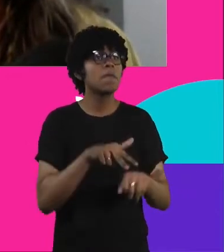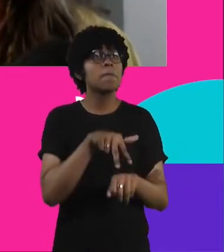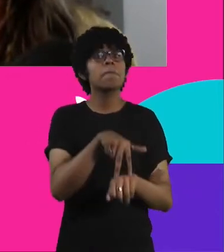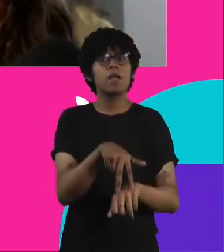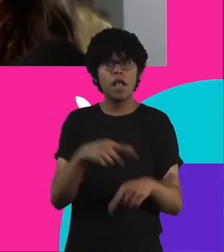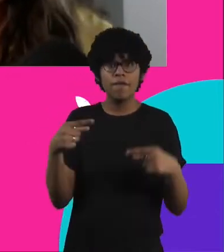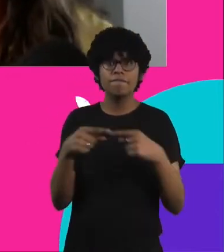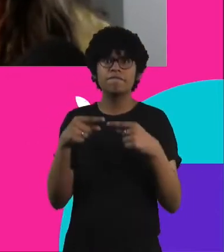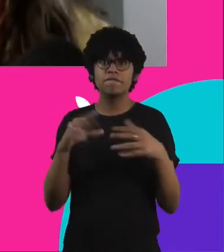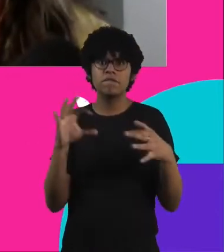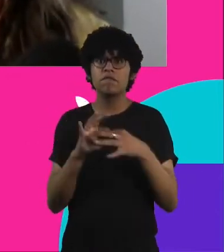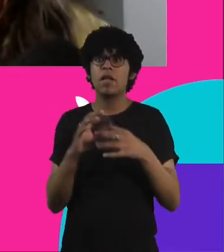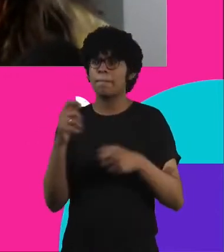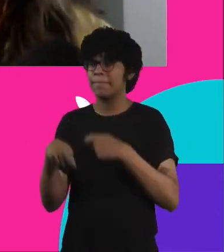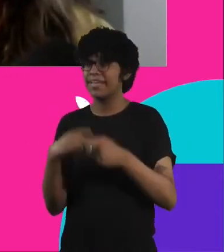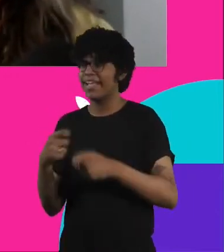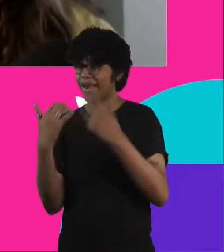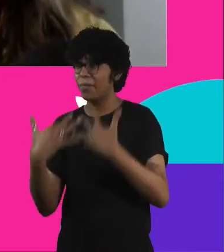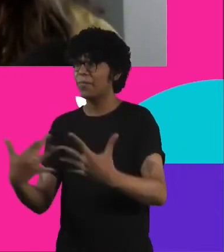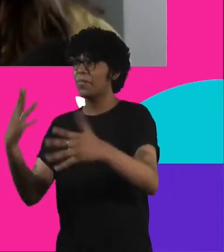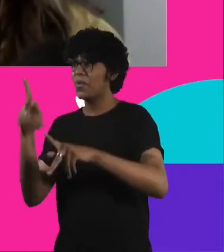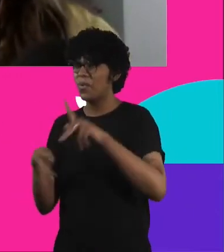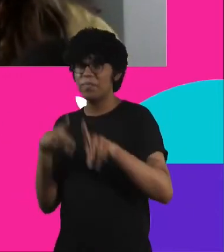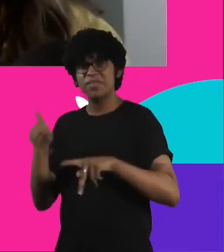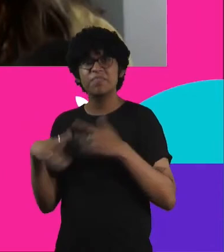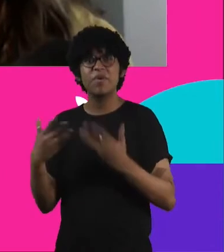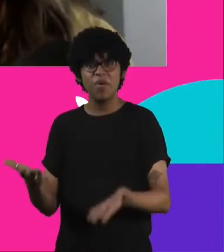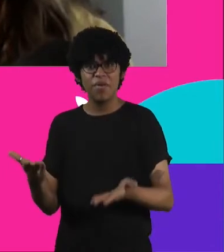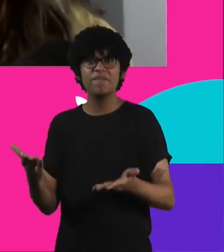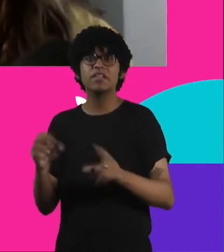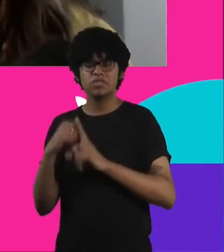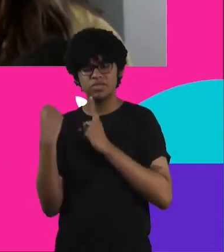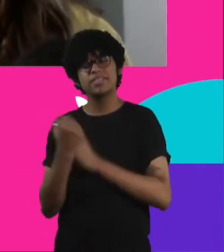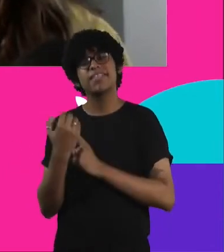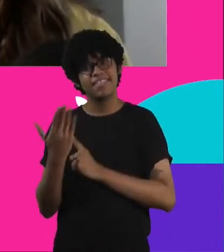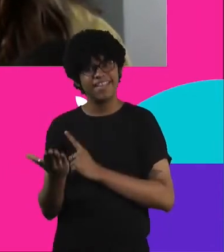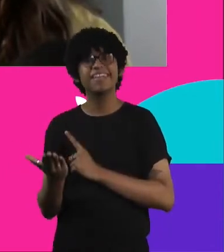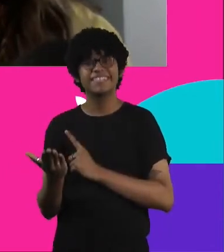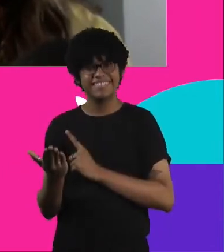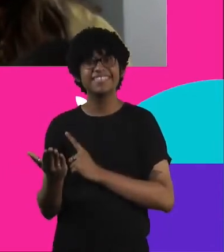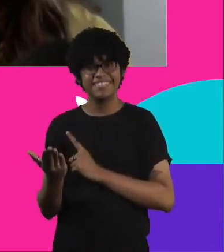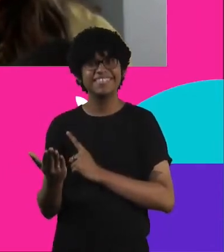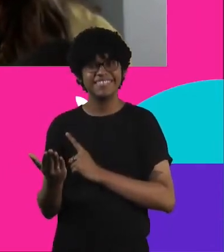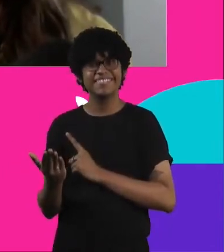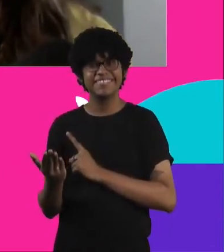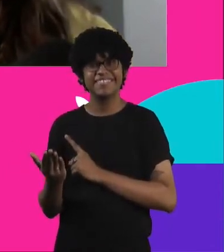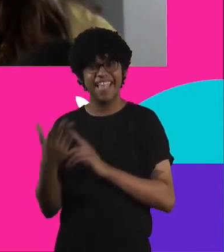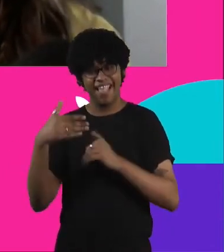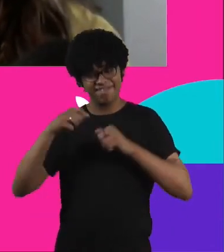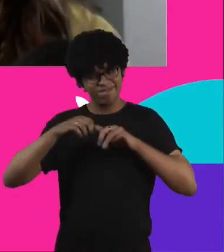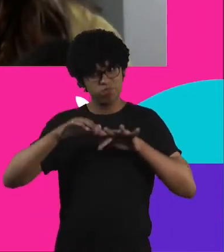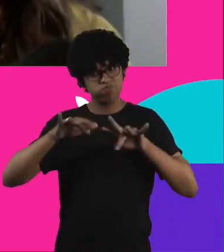com os valores do mercado consumidor, com os valores do público, com os valores da sociedade, na